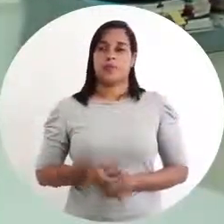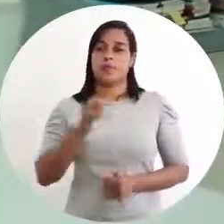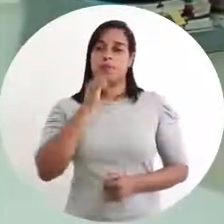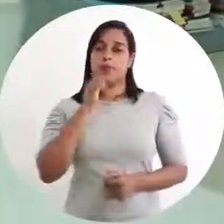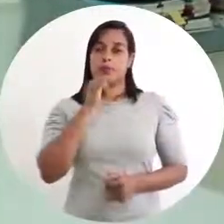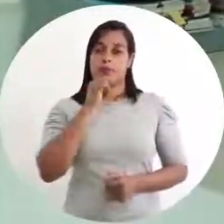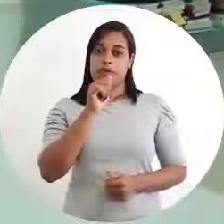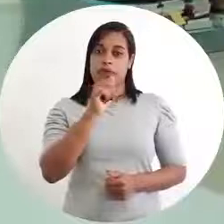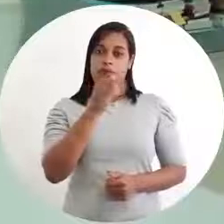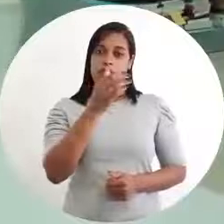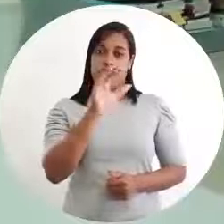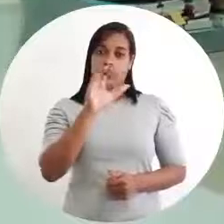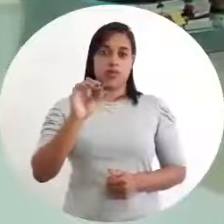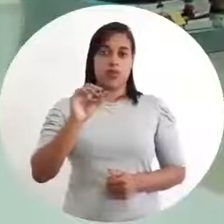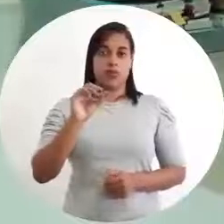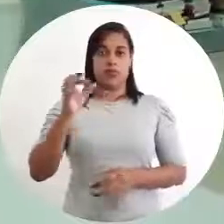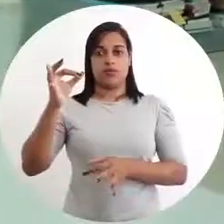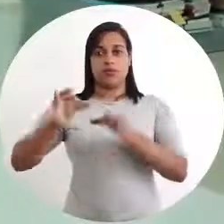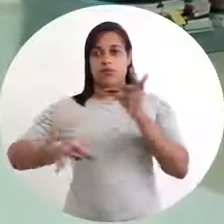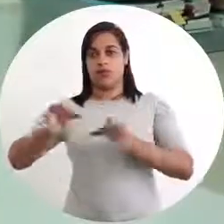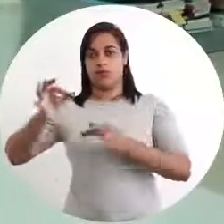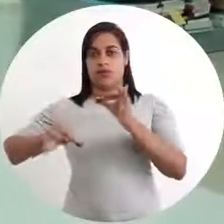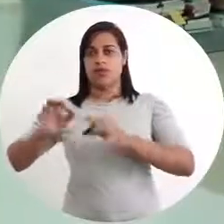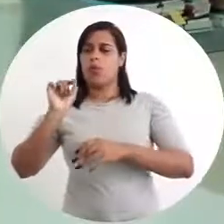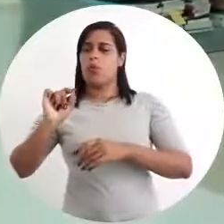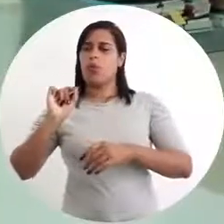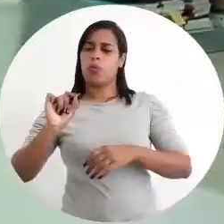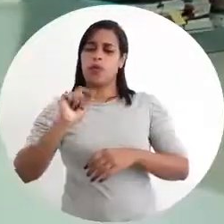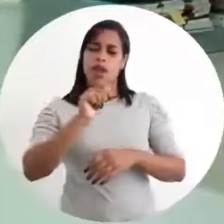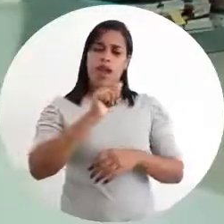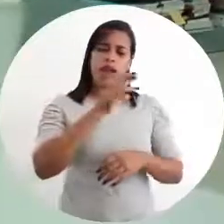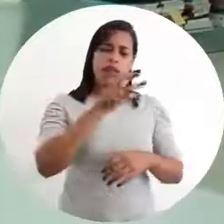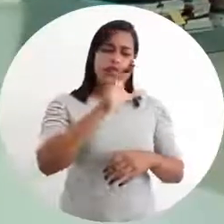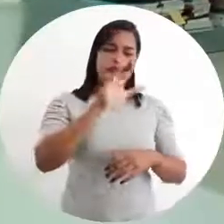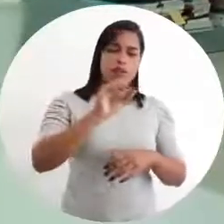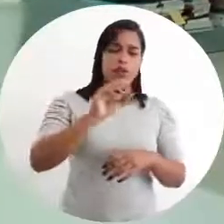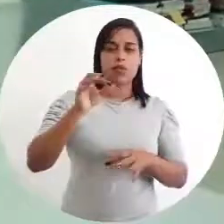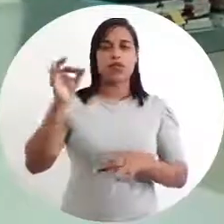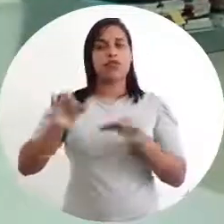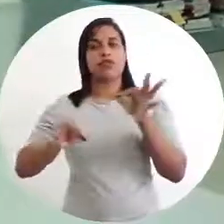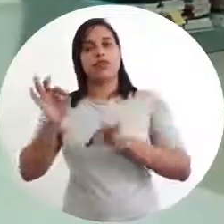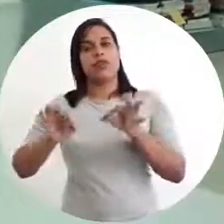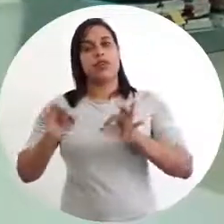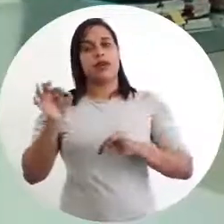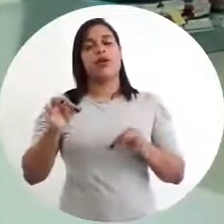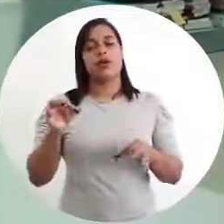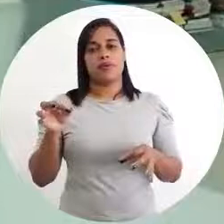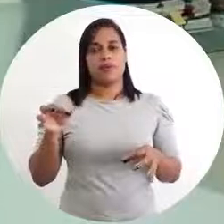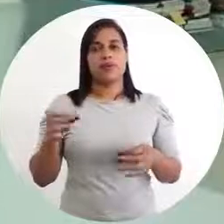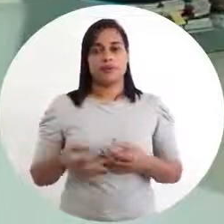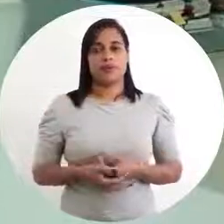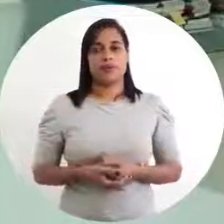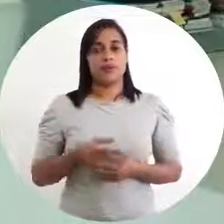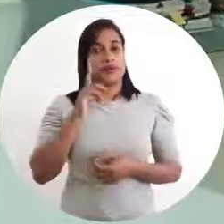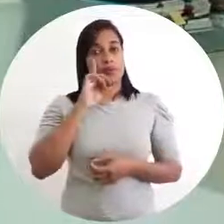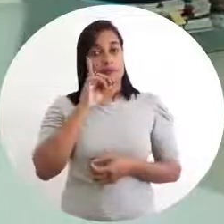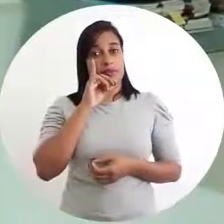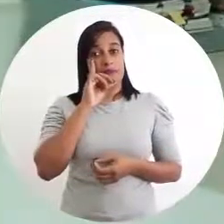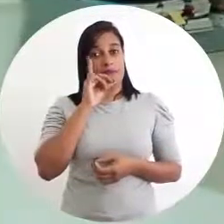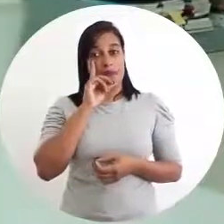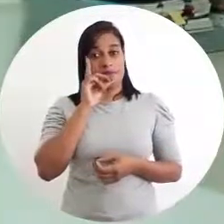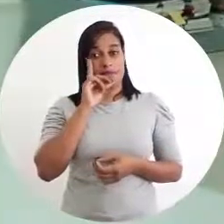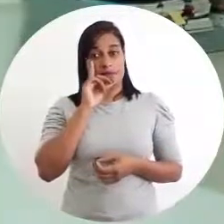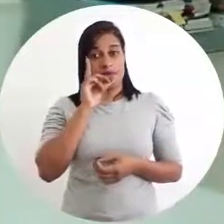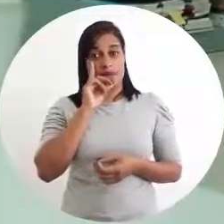por exemplo, ação judicial, né? O que seria essa circunstância da ação judicial? Então, no dia a